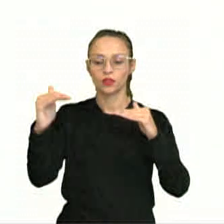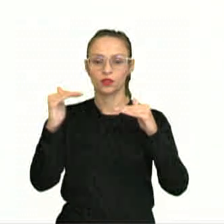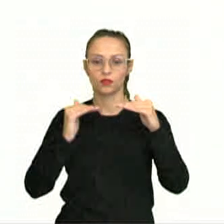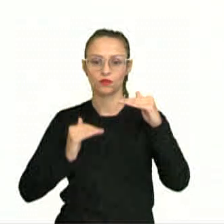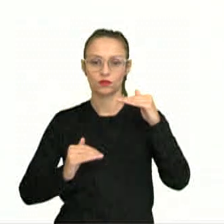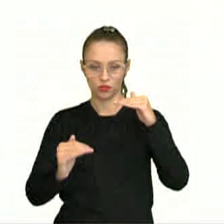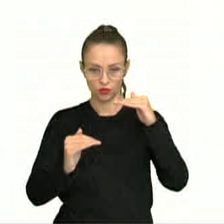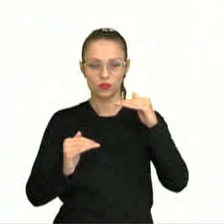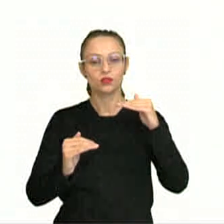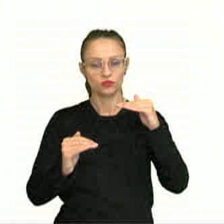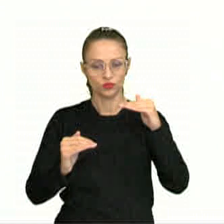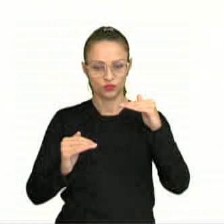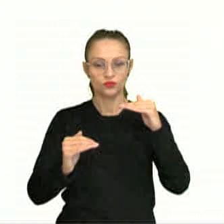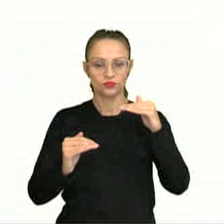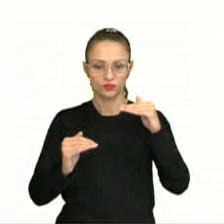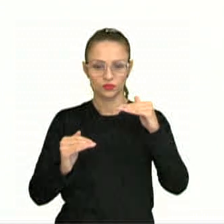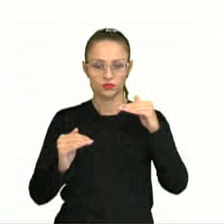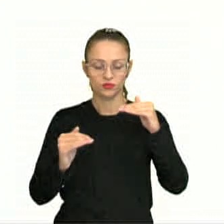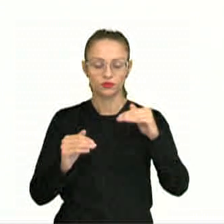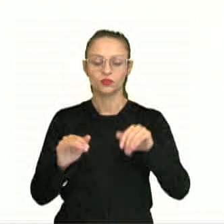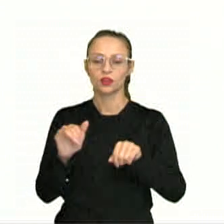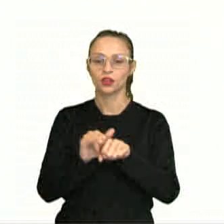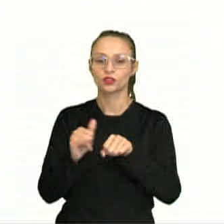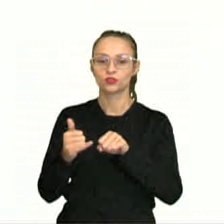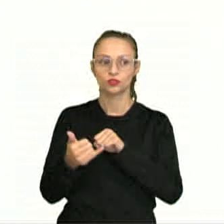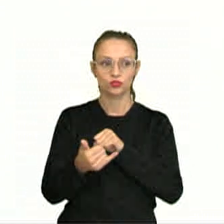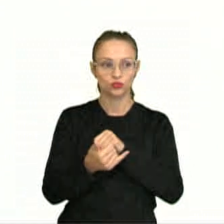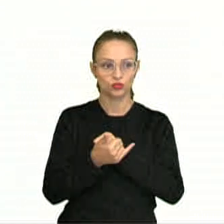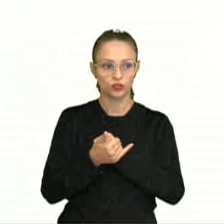Inferioridade. Eu usei inferioridade e usei o adjetivo